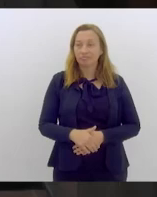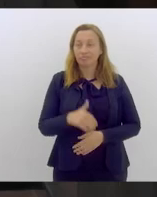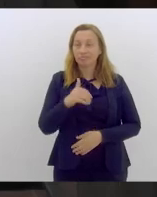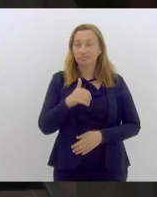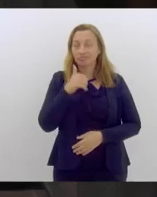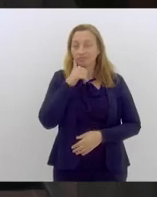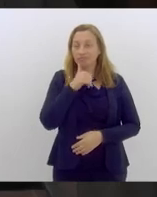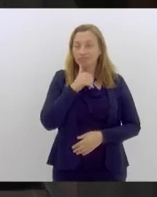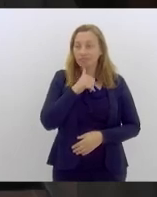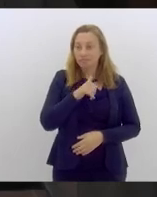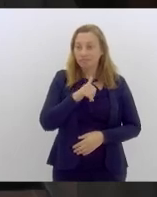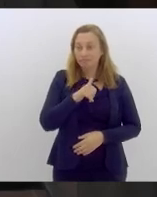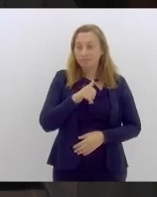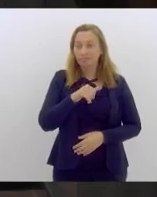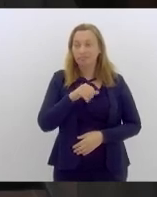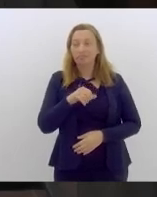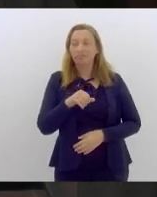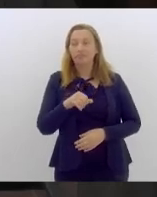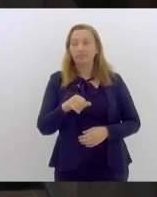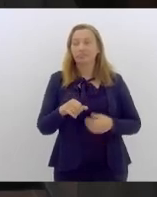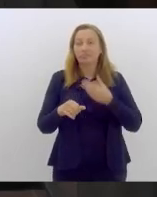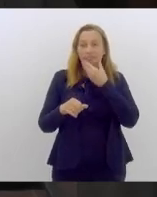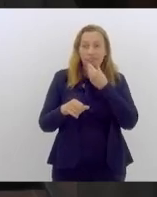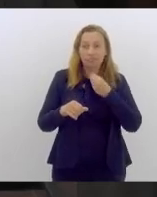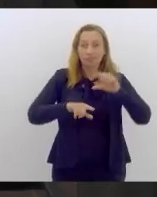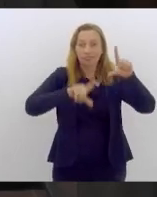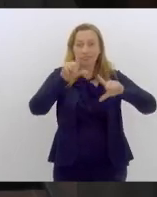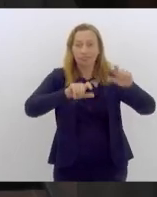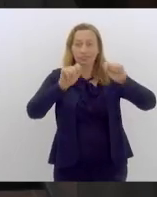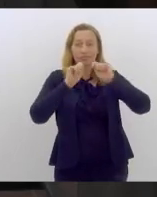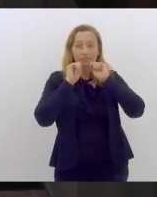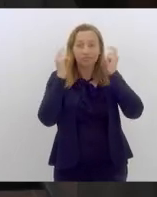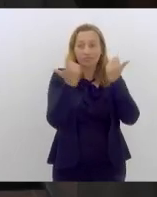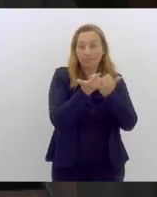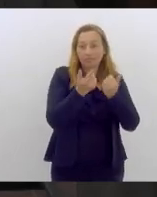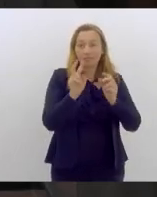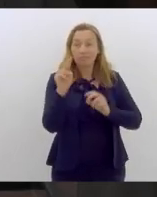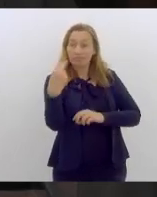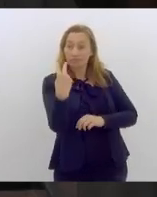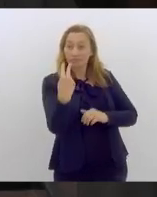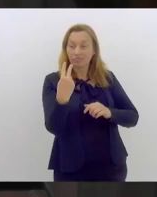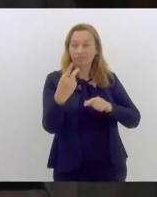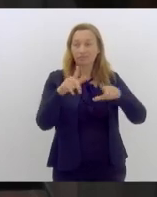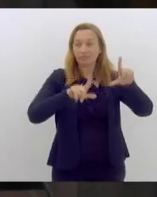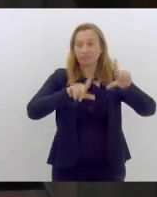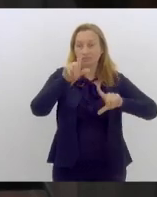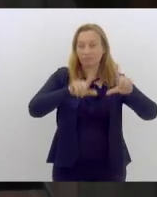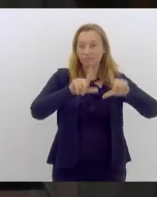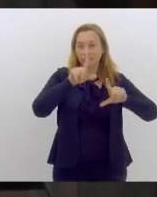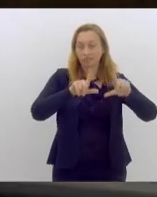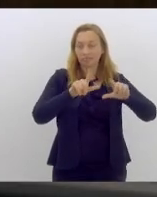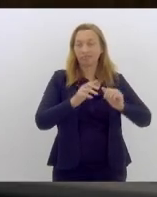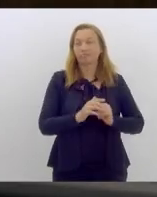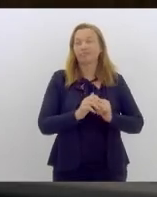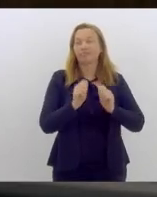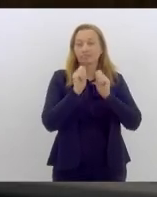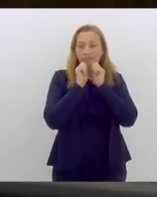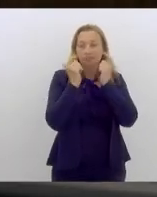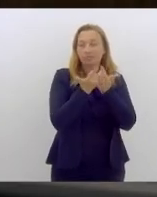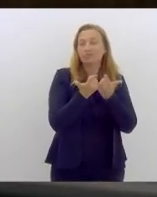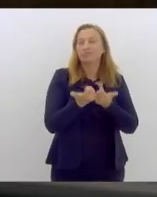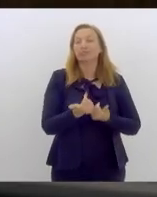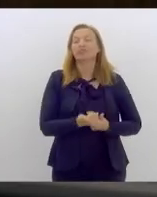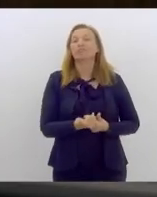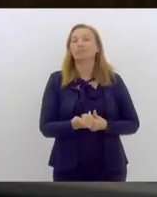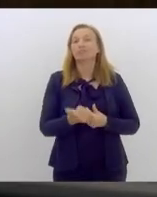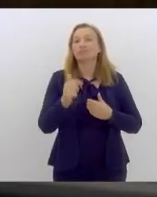telespectadores da TV Alerj, que nos assistem. e a senhora intérprete